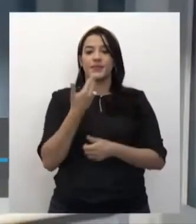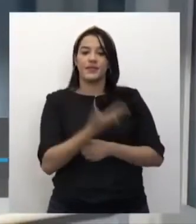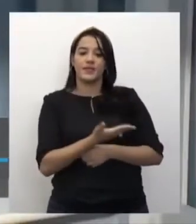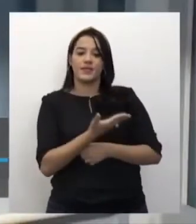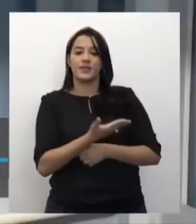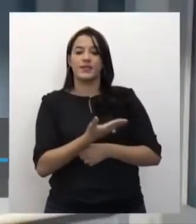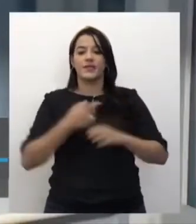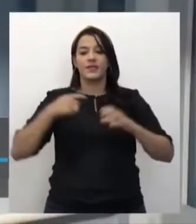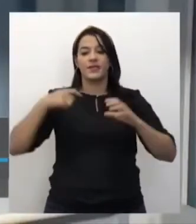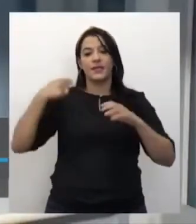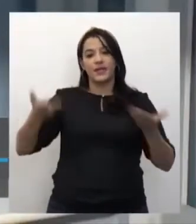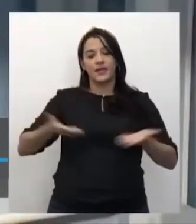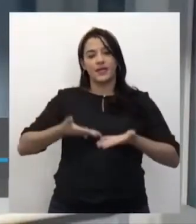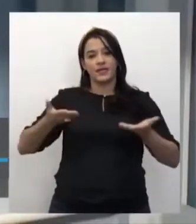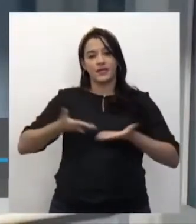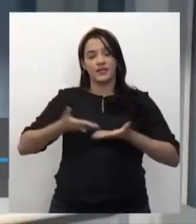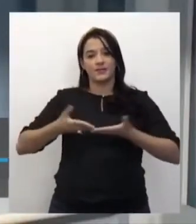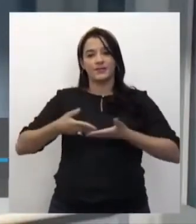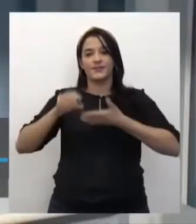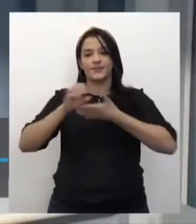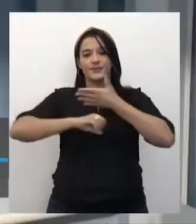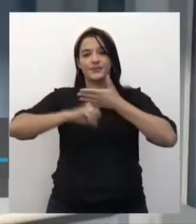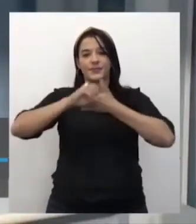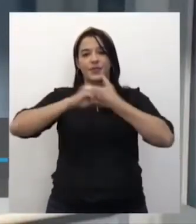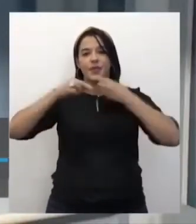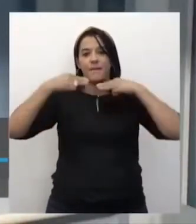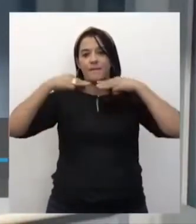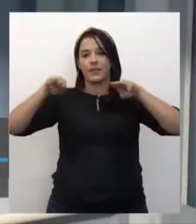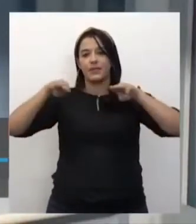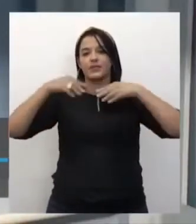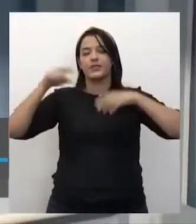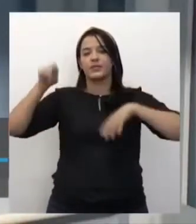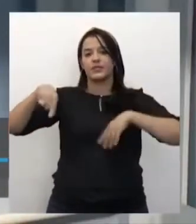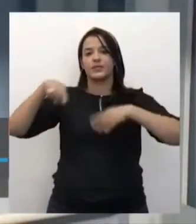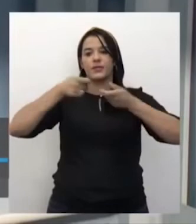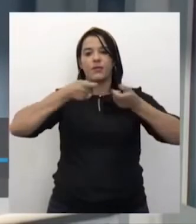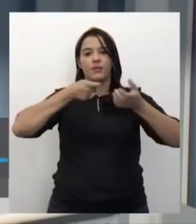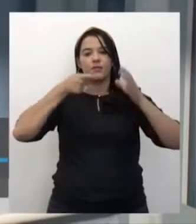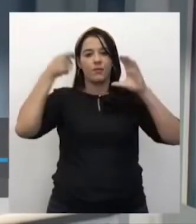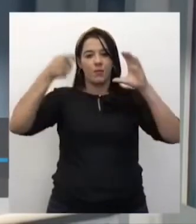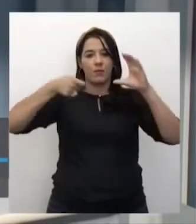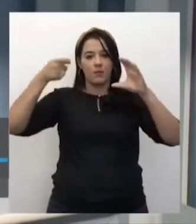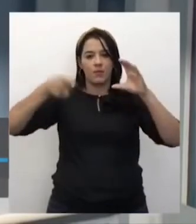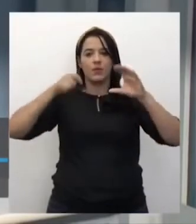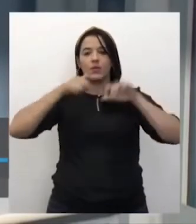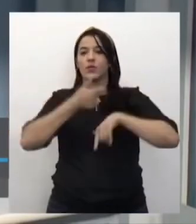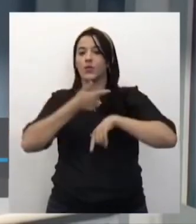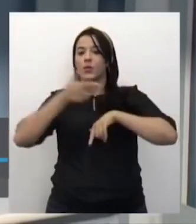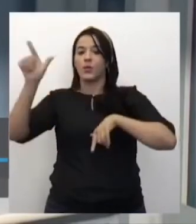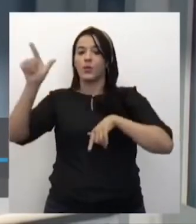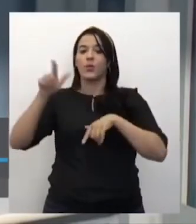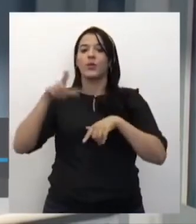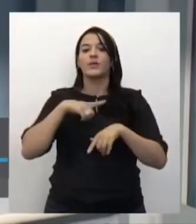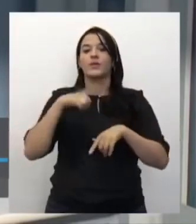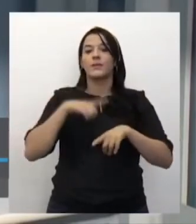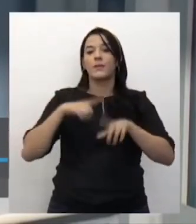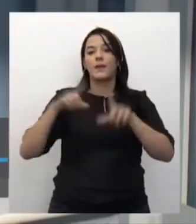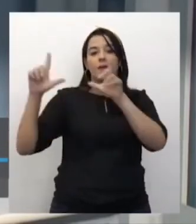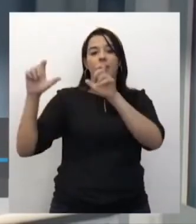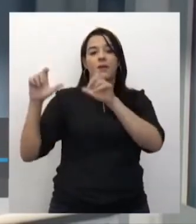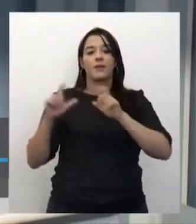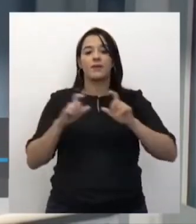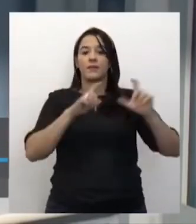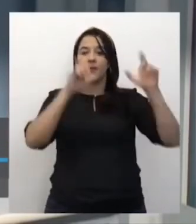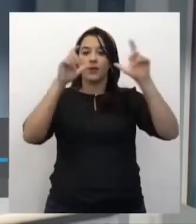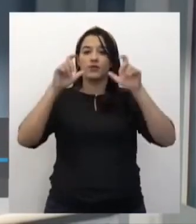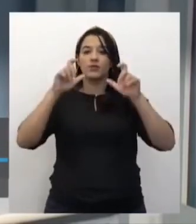nosso operador de mídias aqui no Centro de Mídias, nos ajuda bastante. E ele tem aí uma outra profissão também, ele é um fotógrafo do